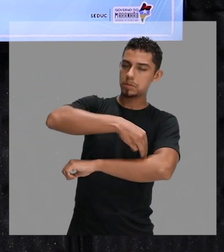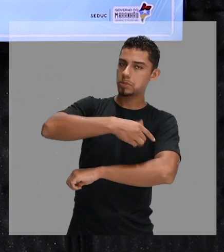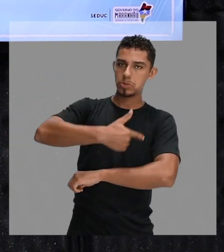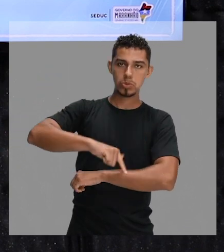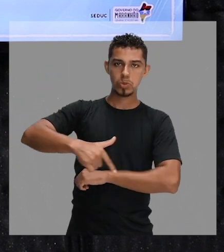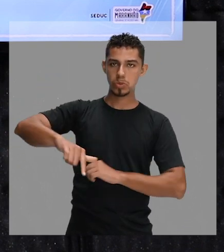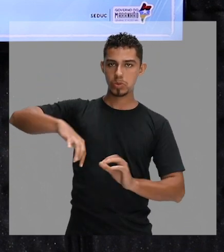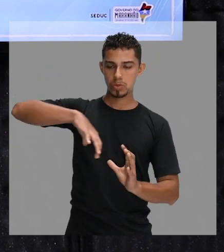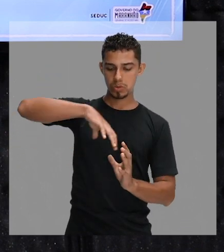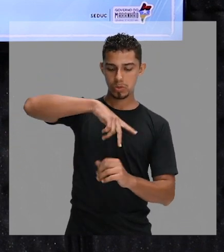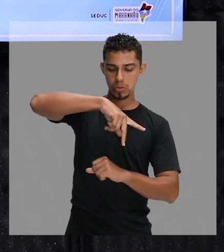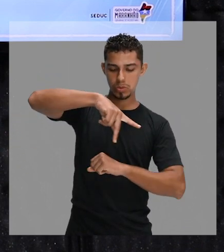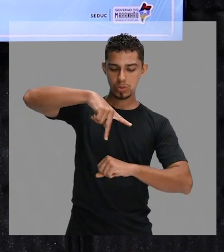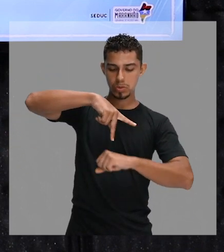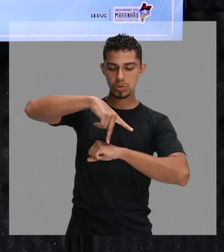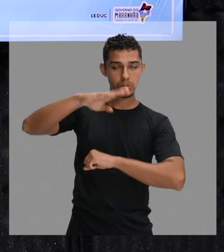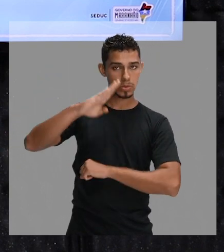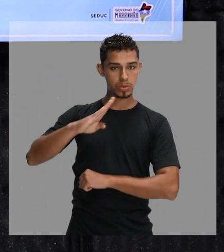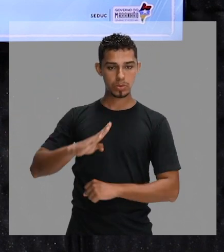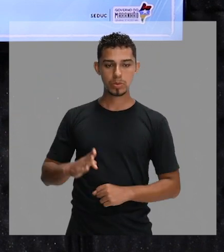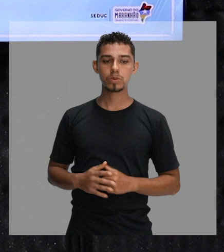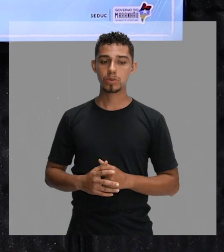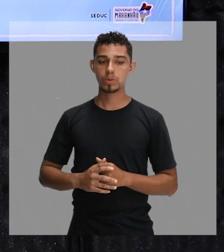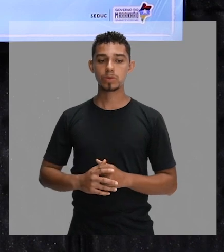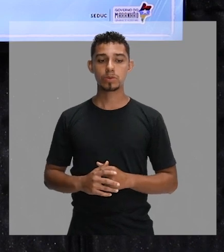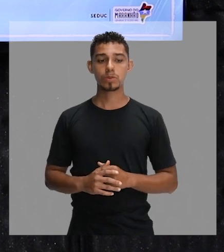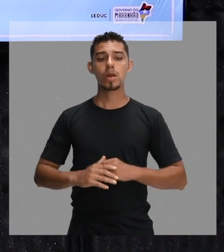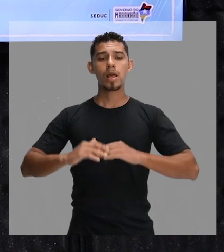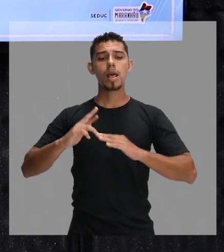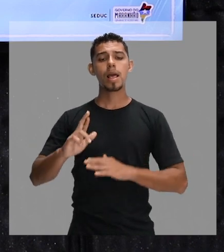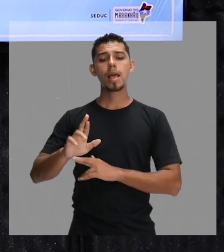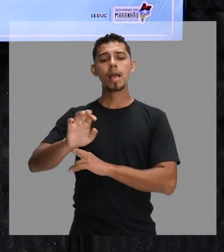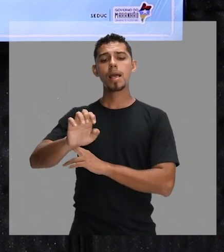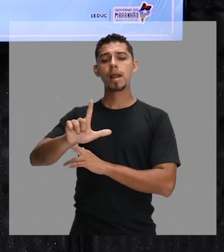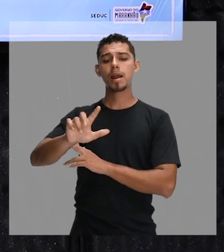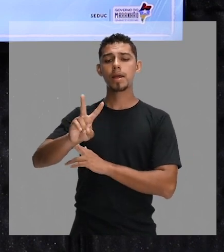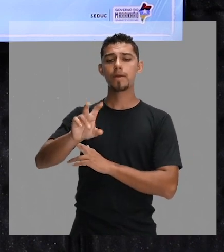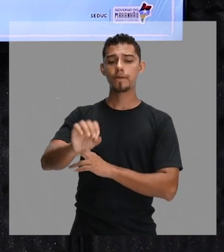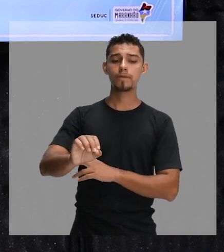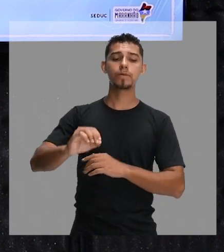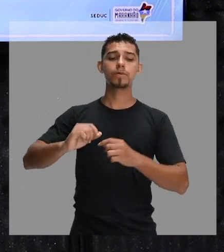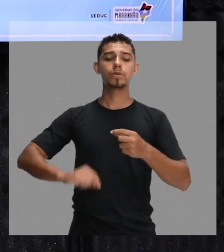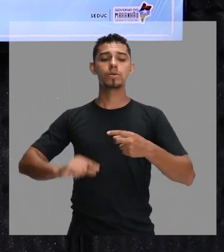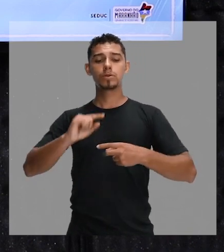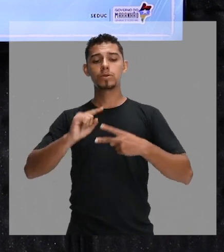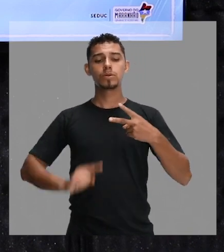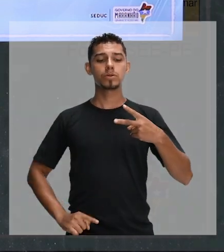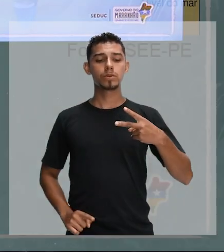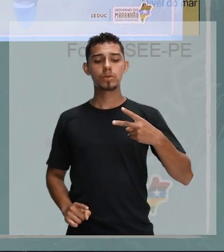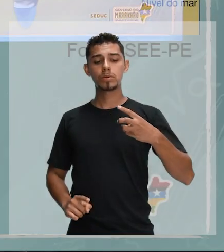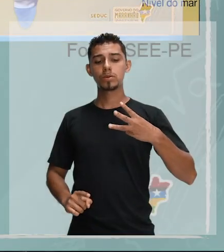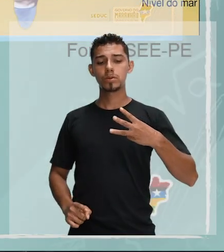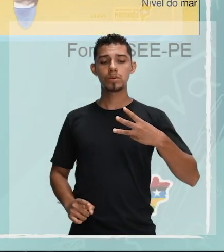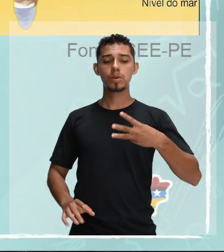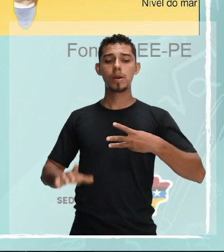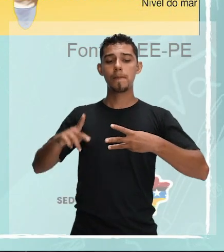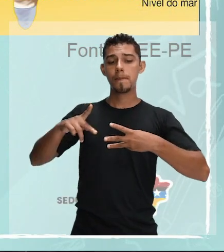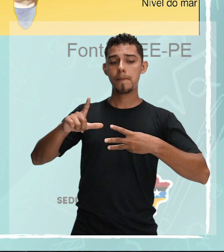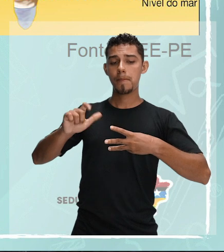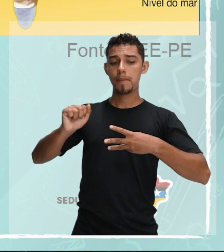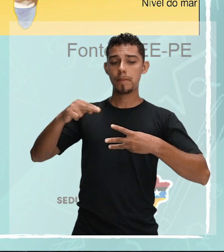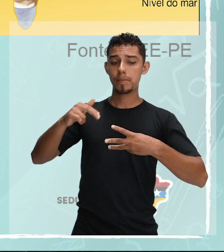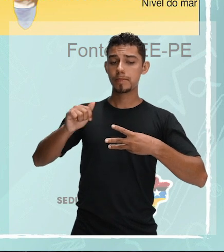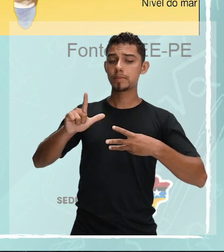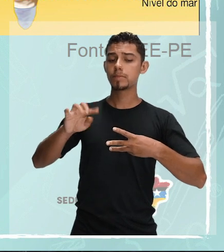As principais formas de relevo são planalto, planície e depressão. Basicamente, o que caracteriza um planalto